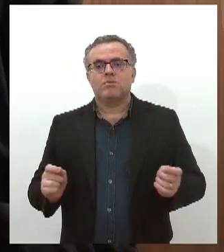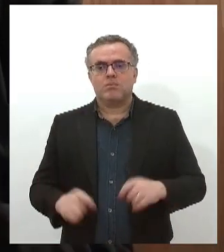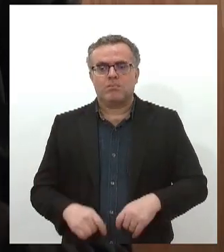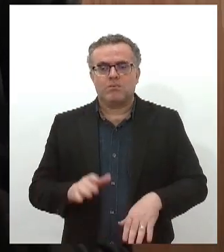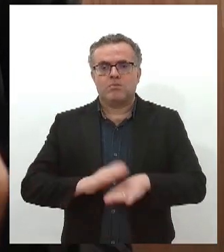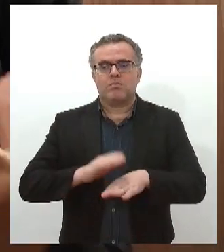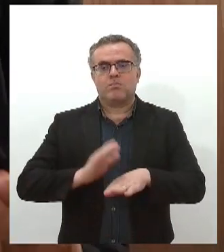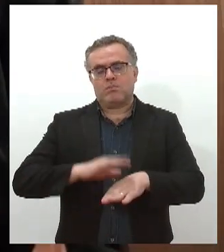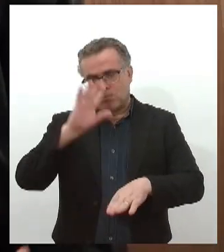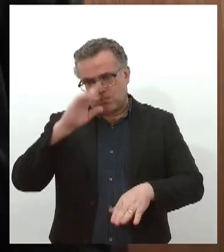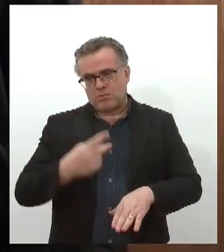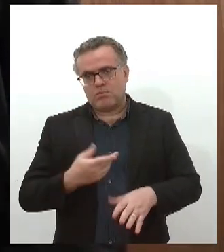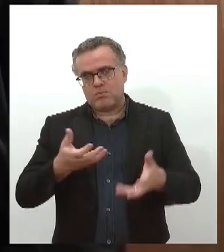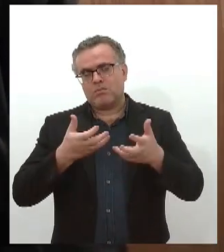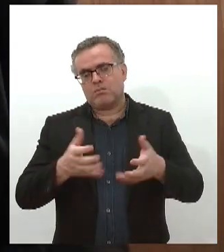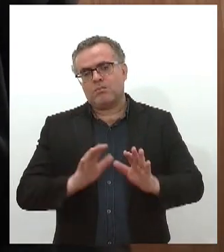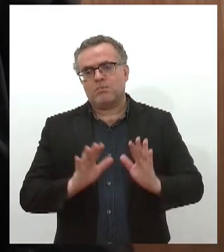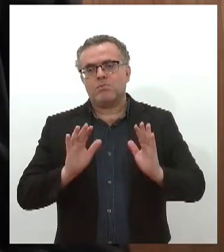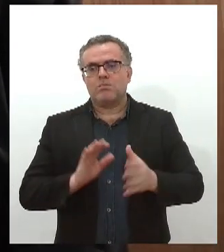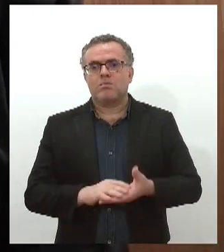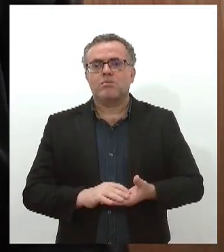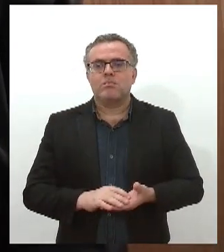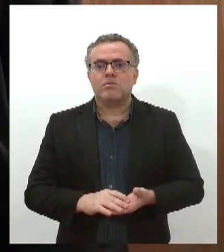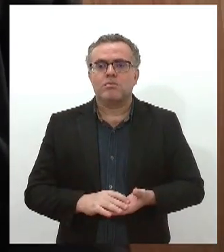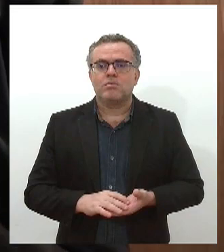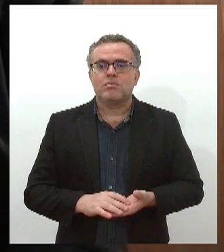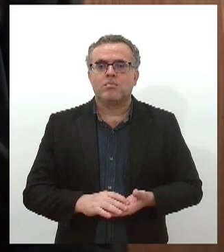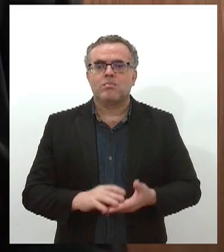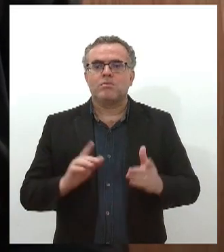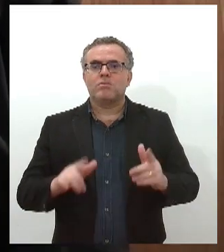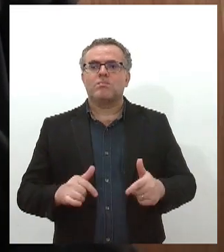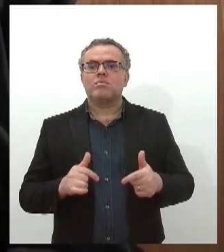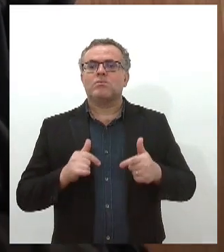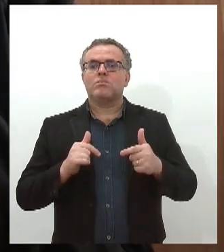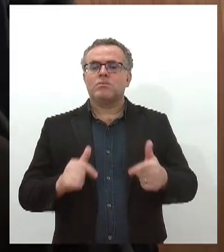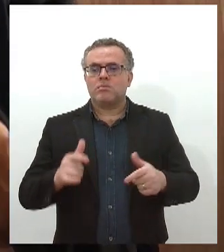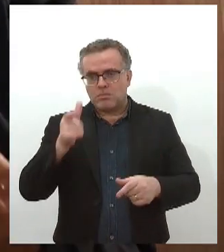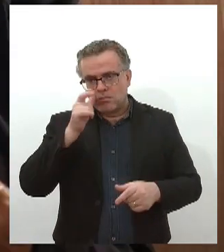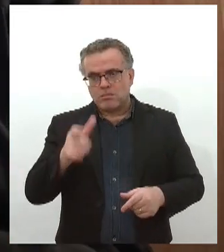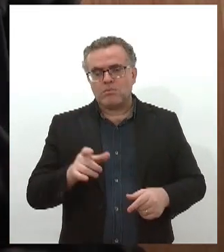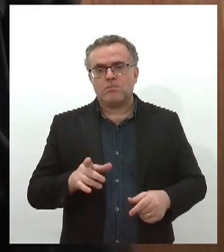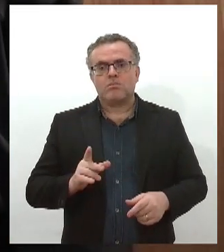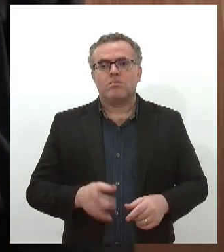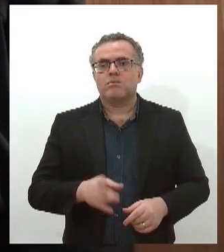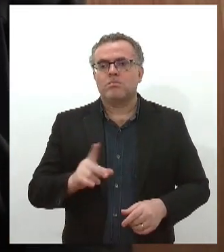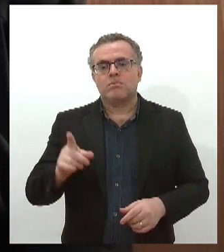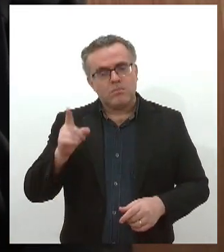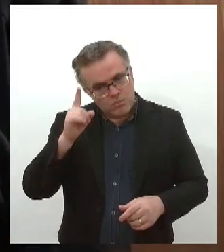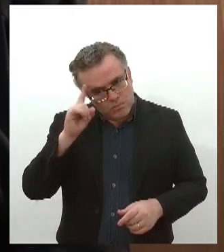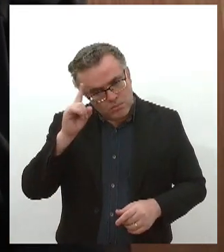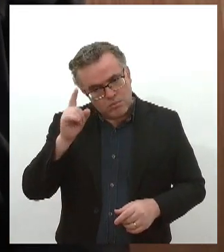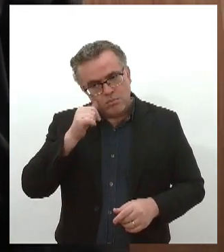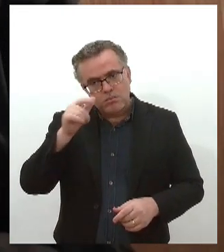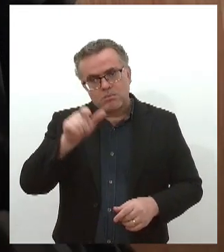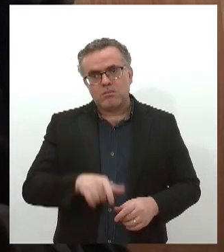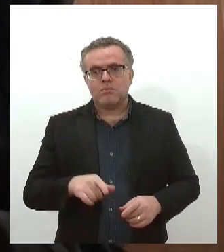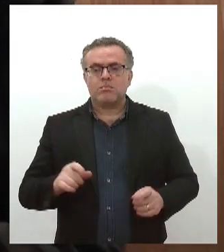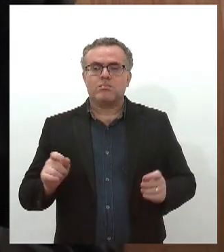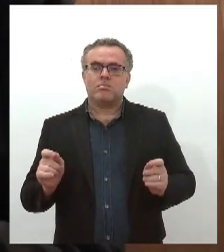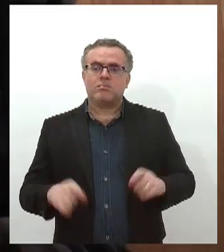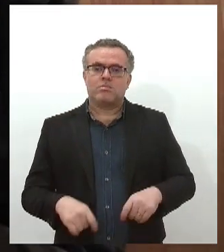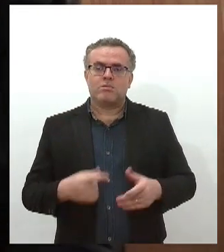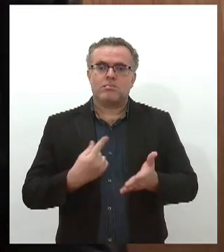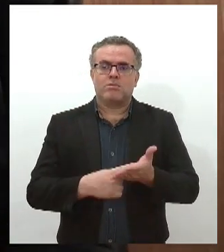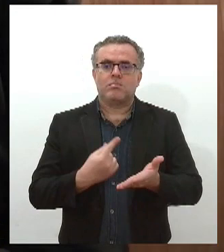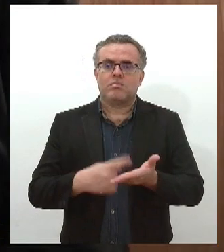Hoje a diversidade da vida está enorme, vem crescendo, e cada dia uma mulher está construindo a tua história,